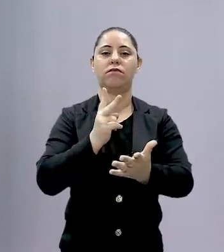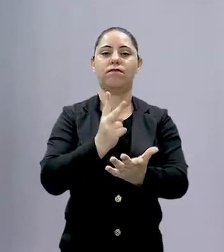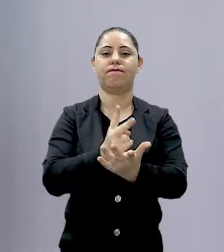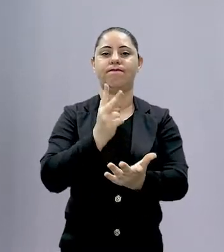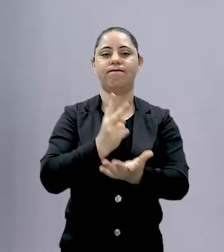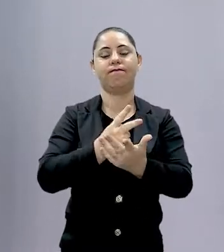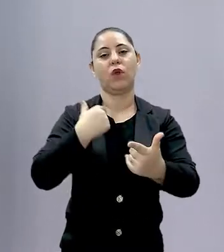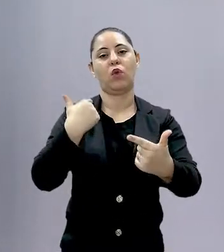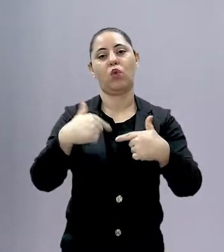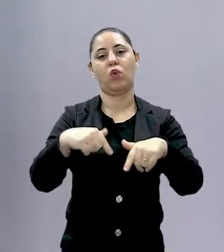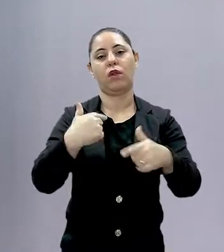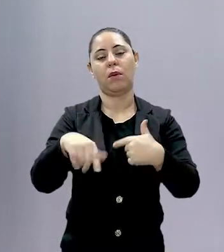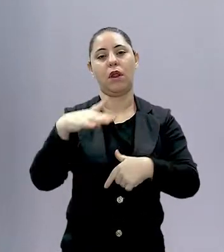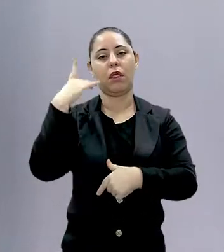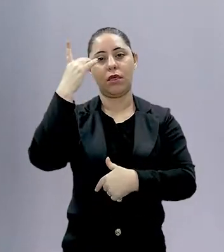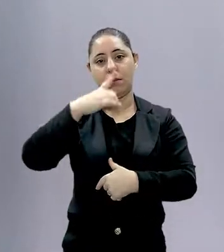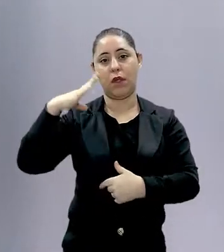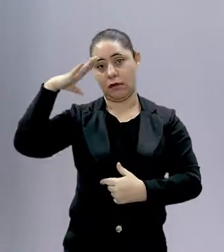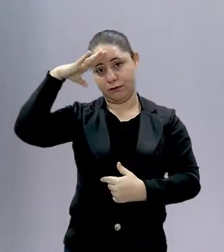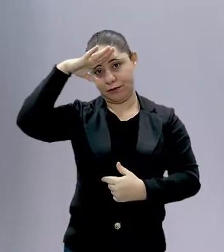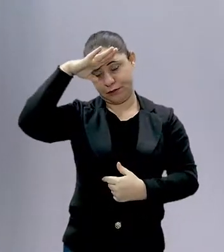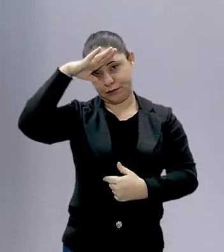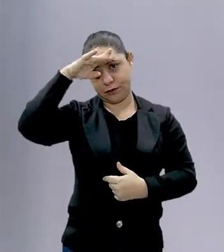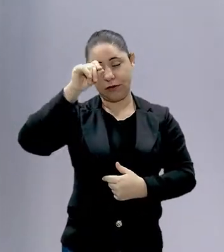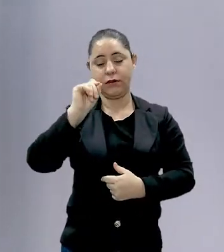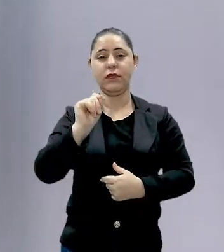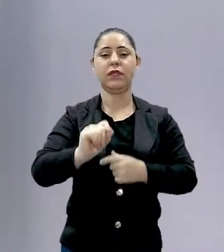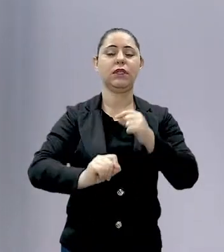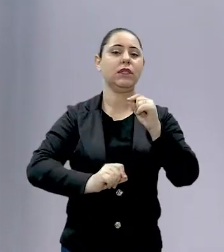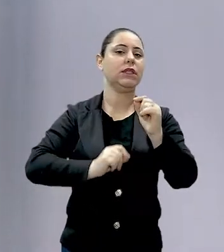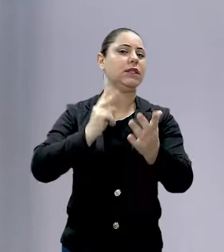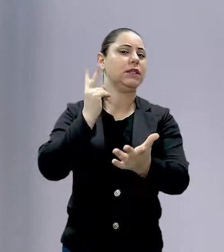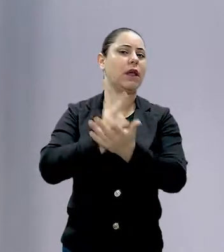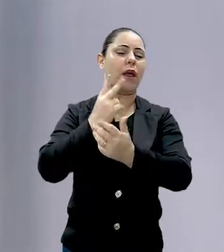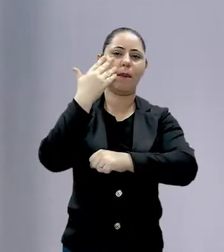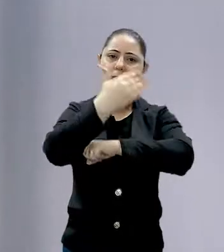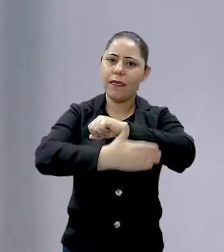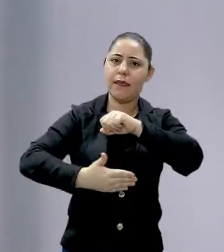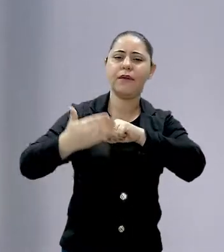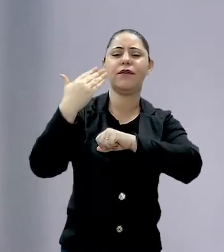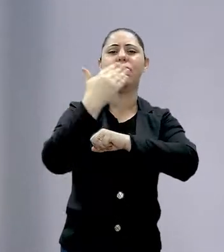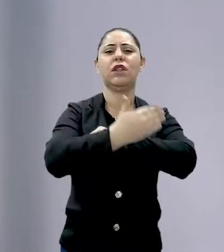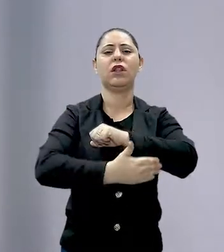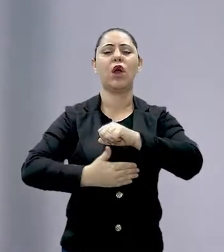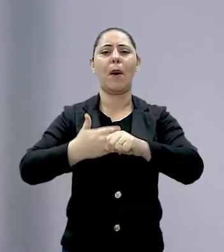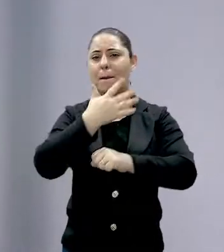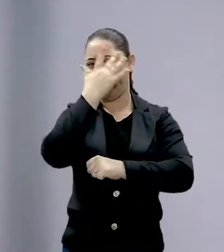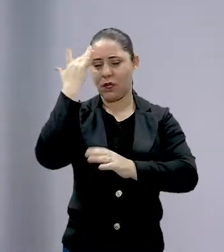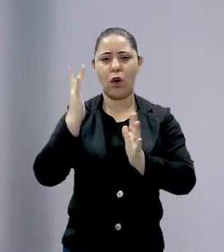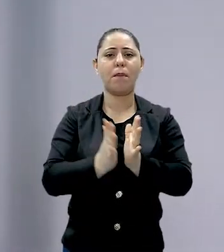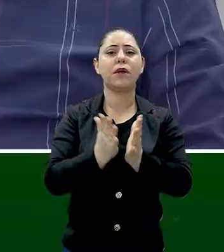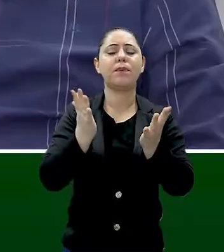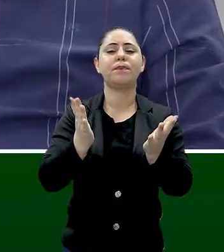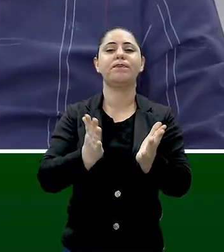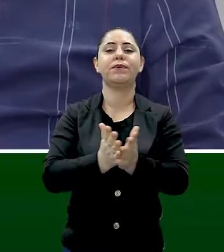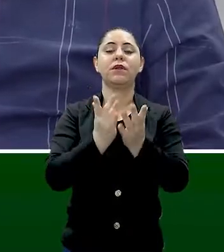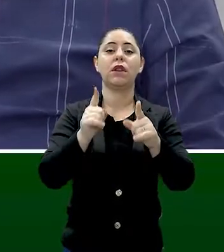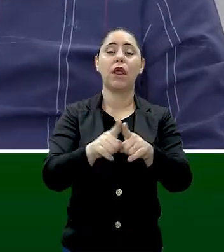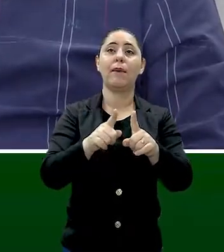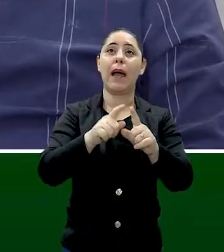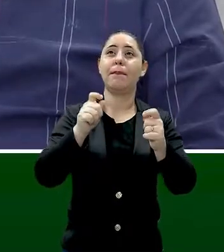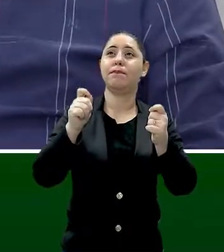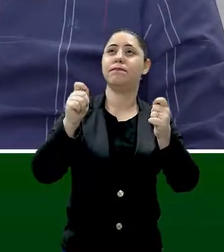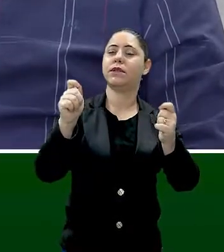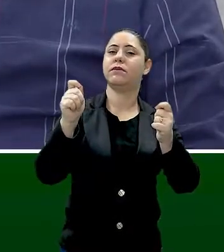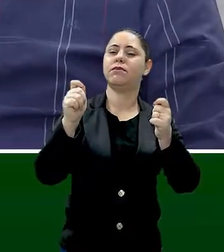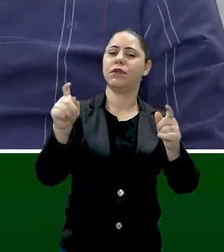essa continuidade no trabalho do deputado Cabo Almir, que sempre foi em defesa dos menos favorecidos, e também as